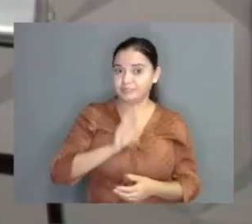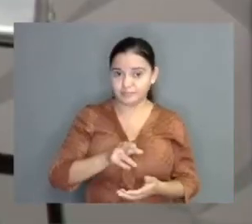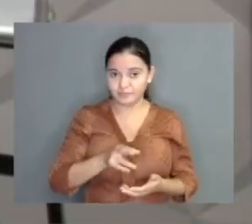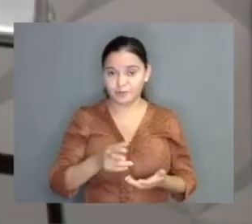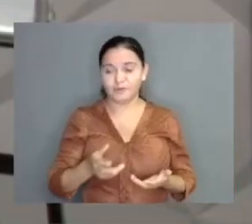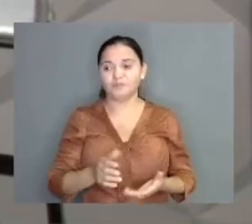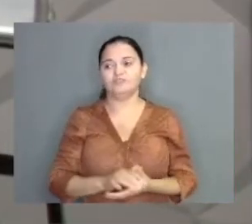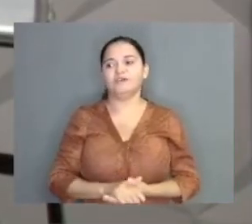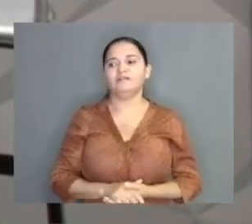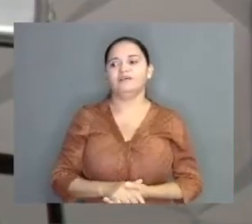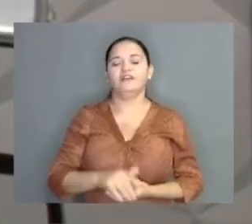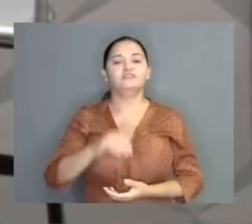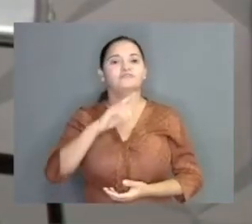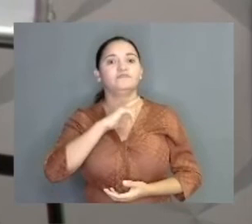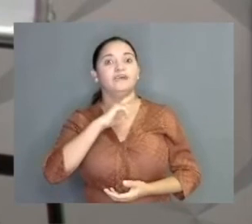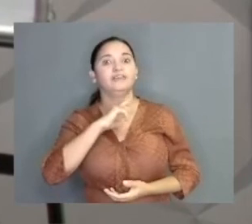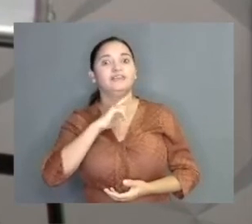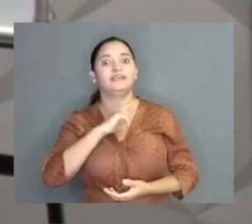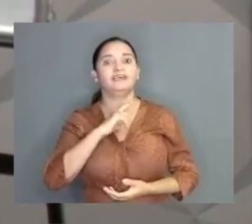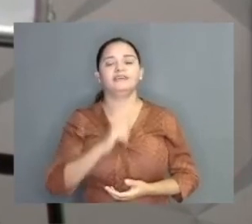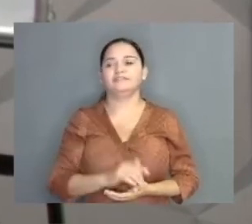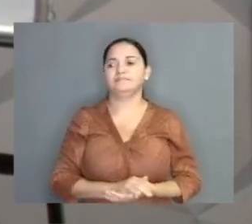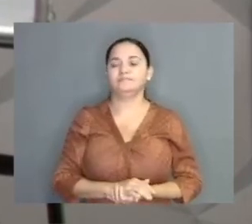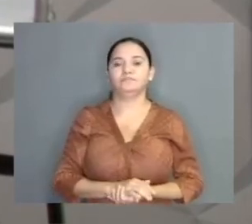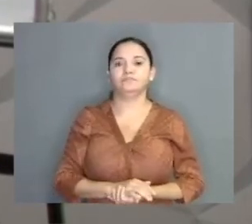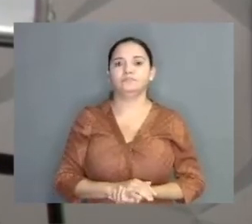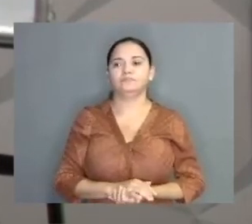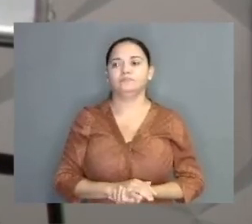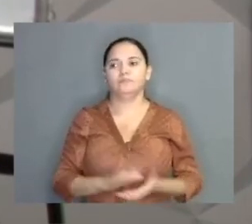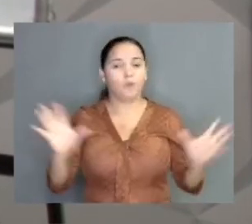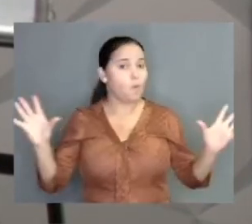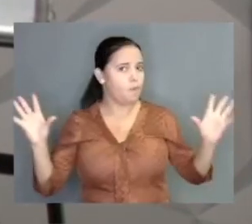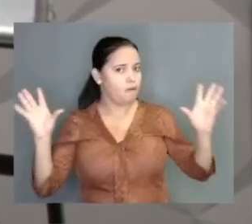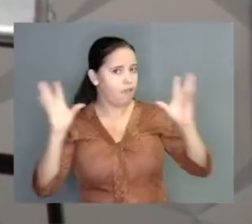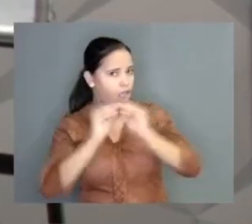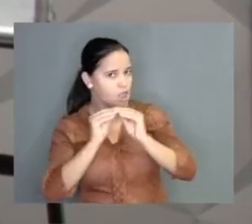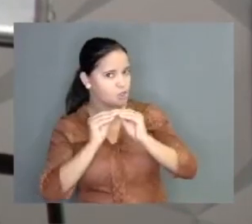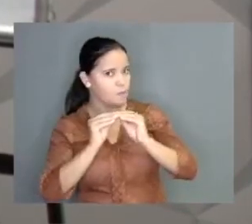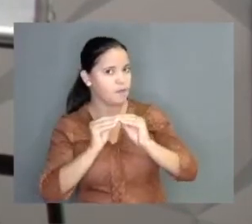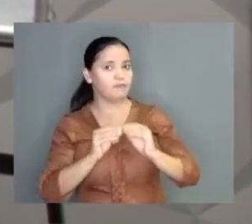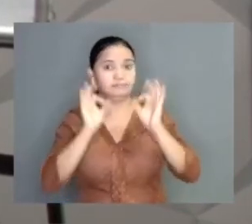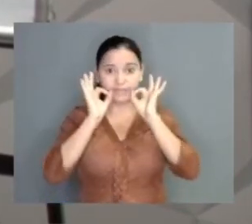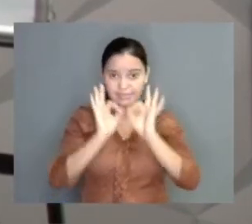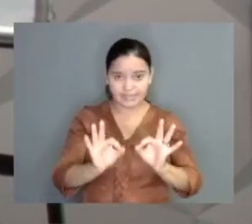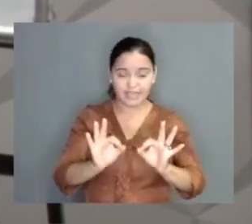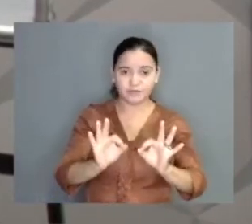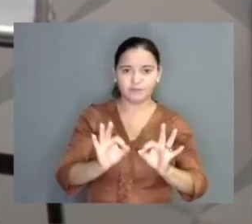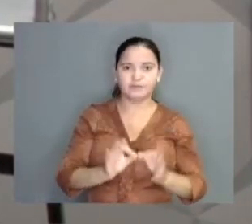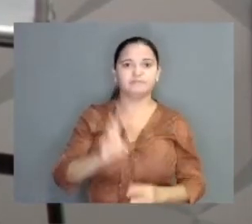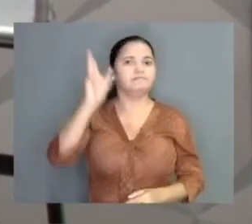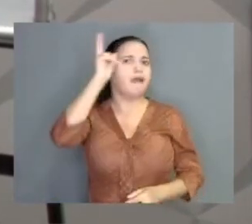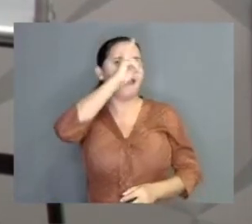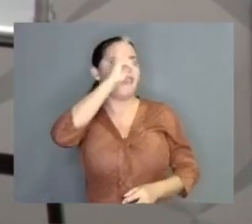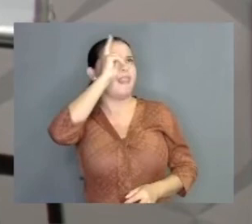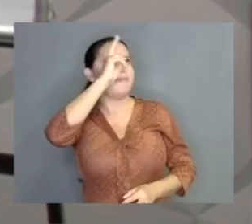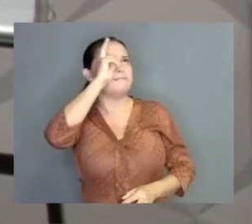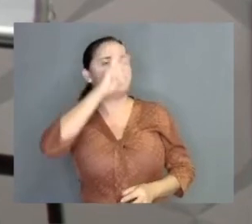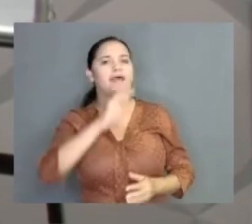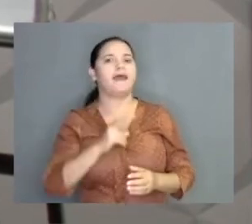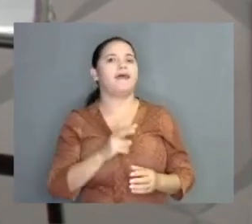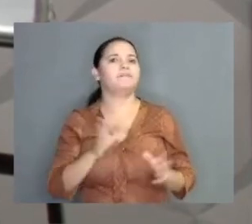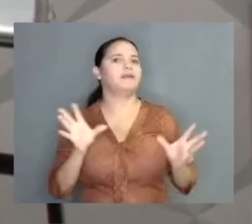resolução, a gente faz aqui, eu trago para vocês o nosso resumão, tá certo? Para a gente relembrar e fazer